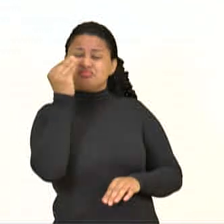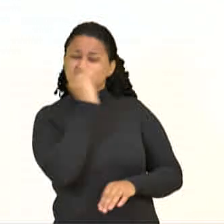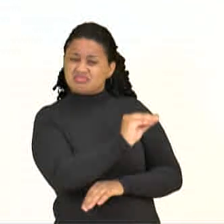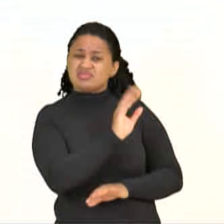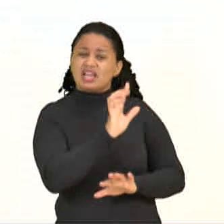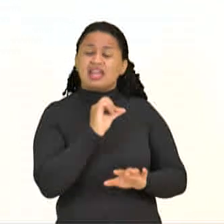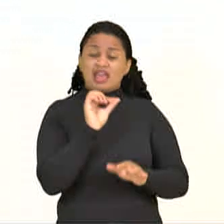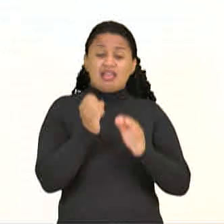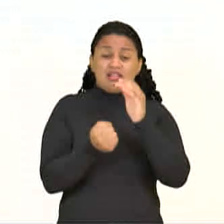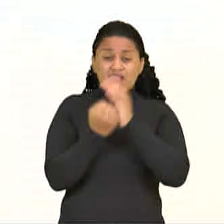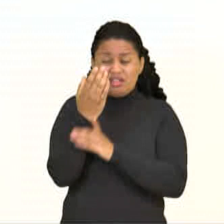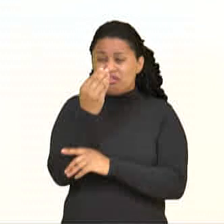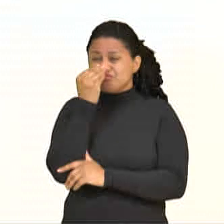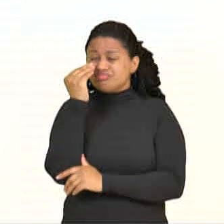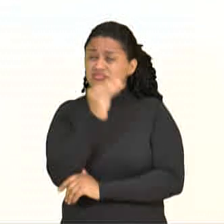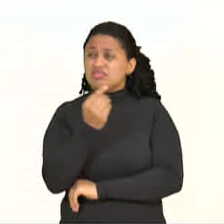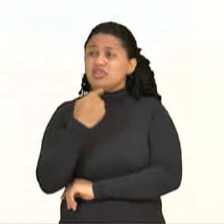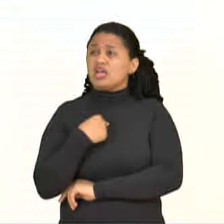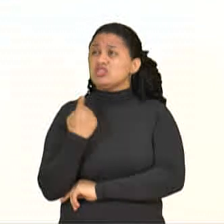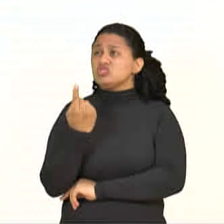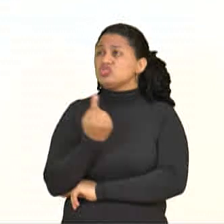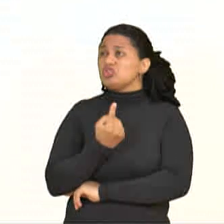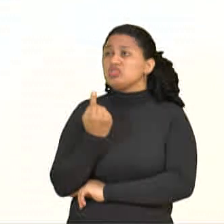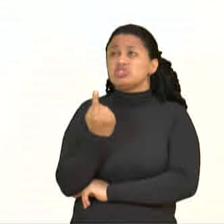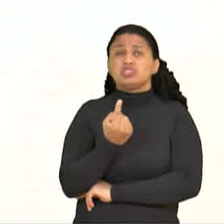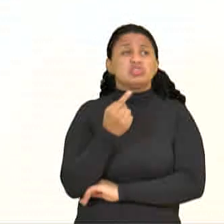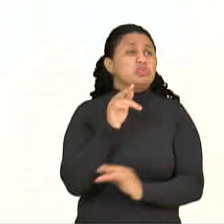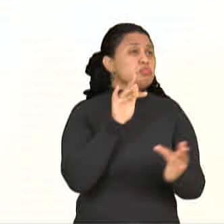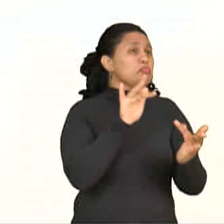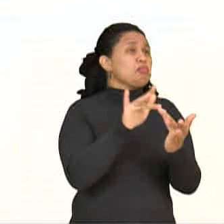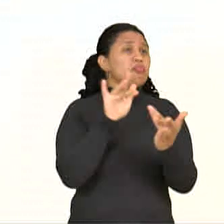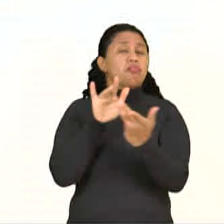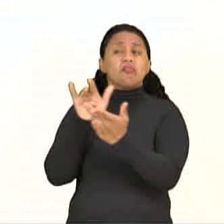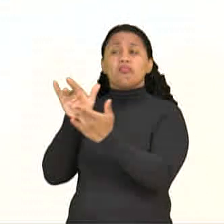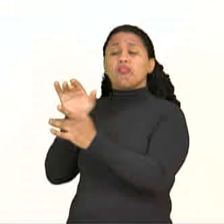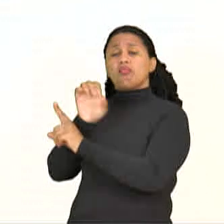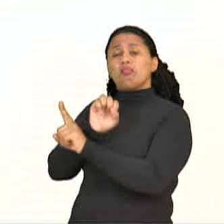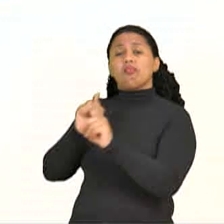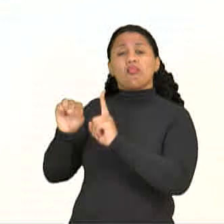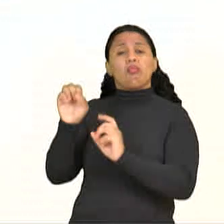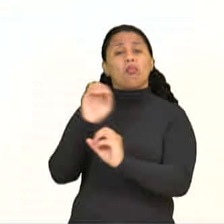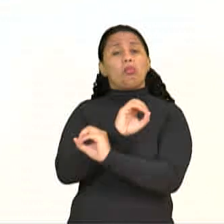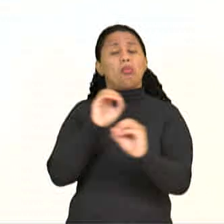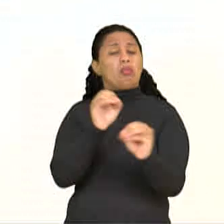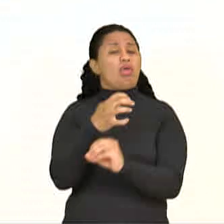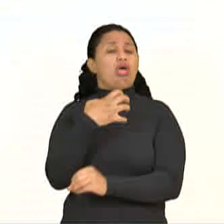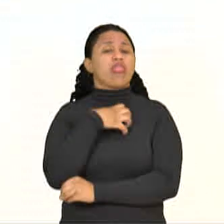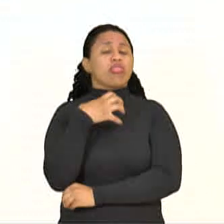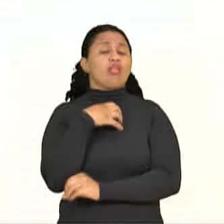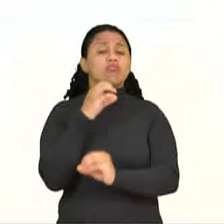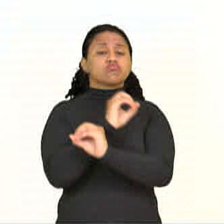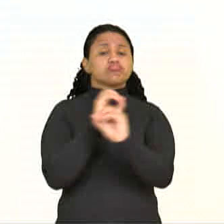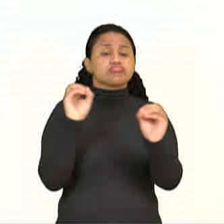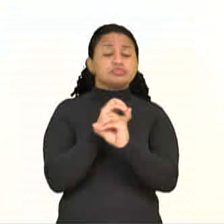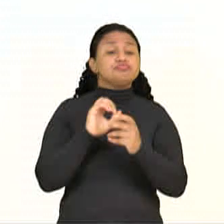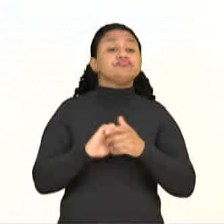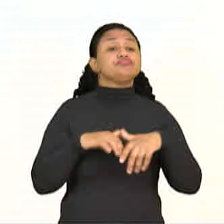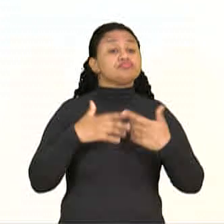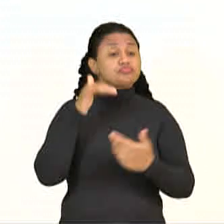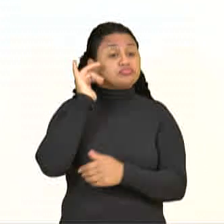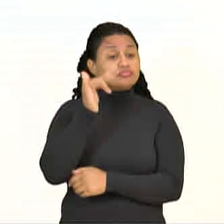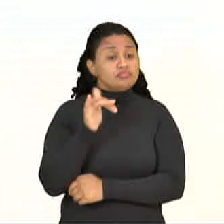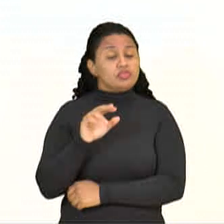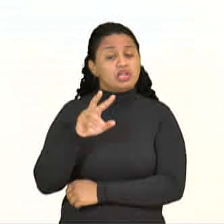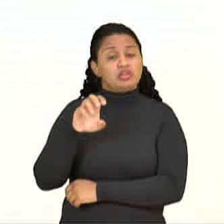e fica à mercê da solidão e sem qualquer contato social ou afeto. Embora em sua narrativa Victor